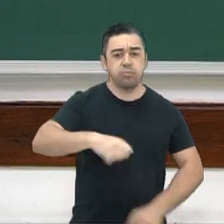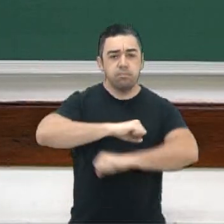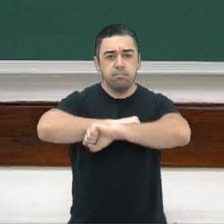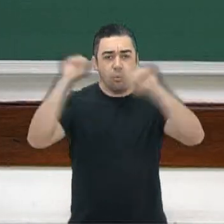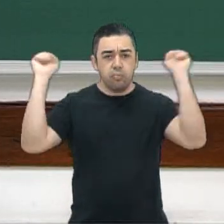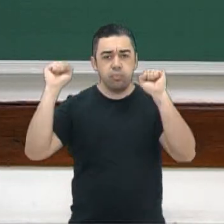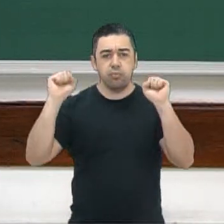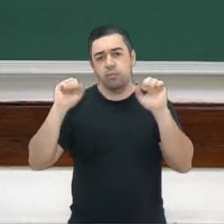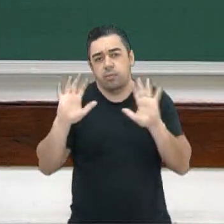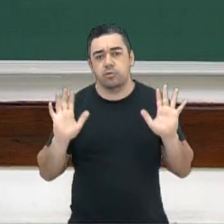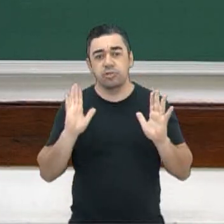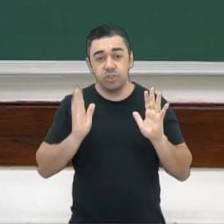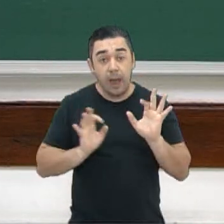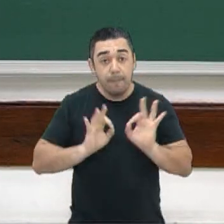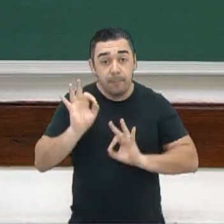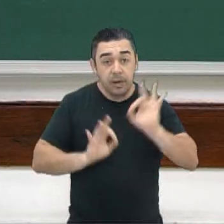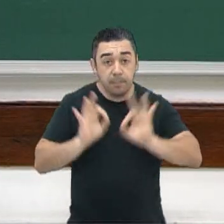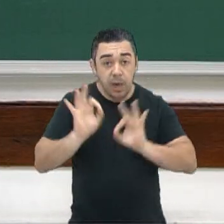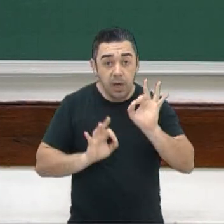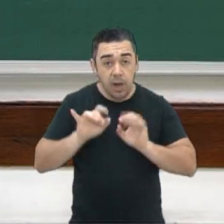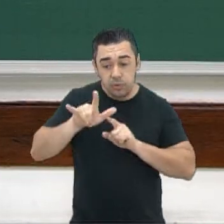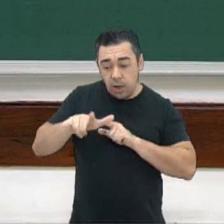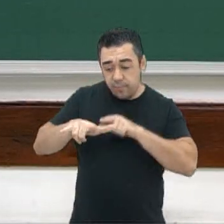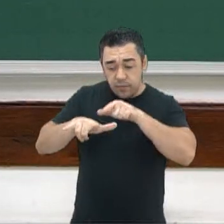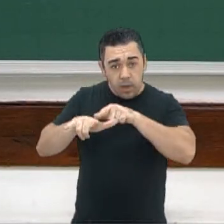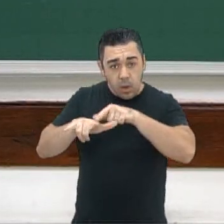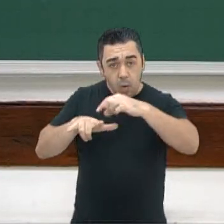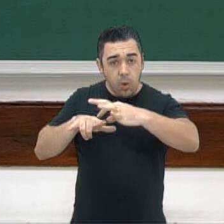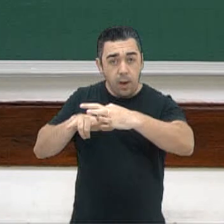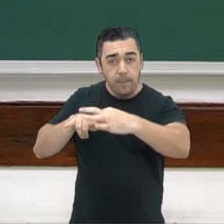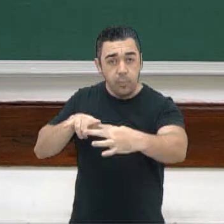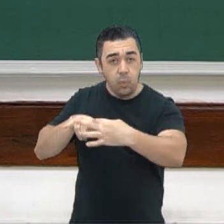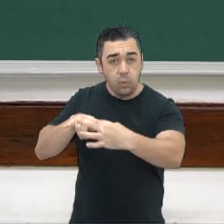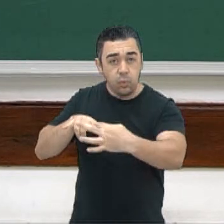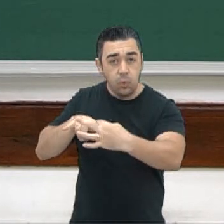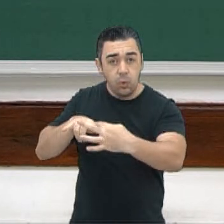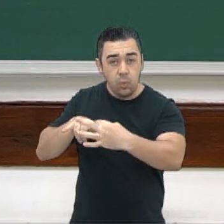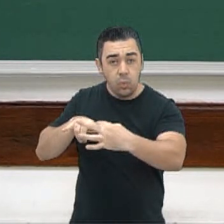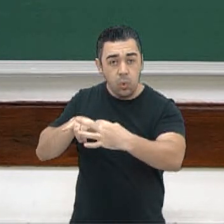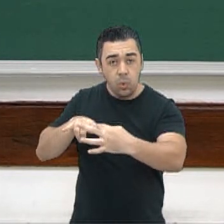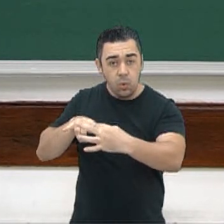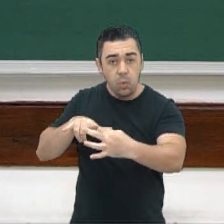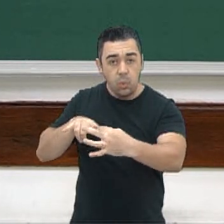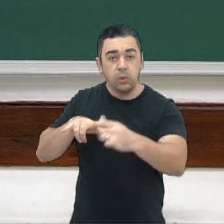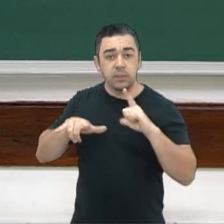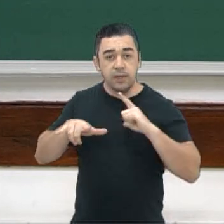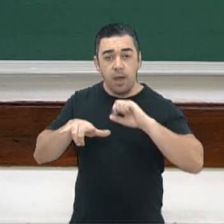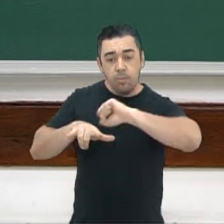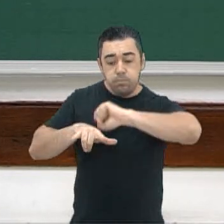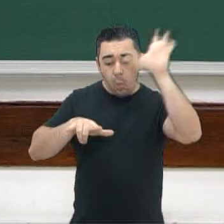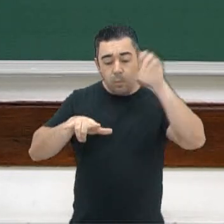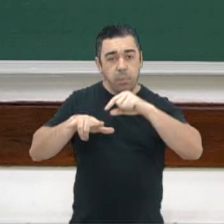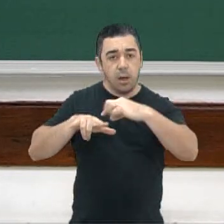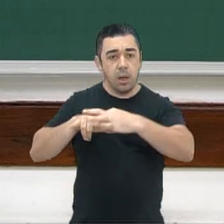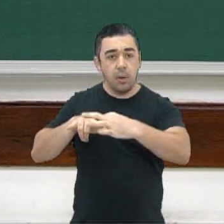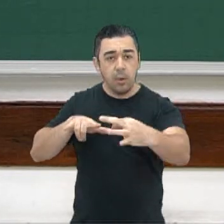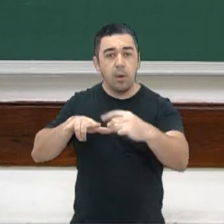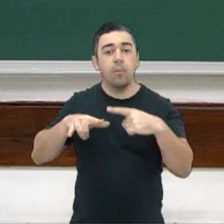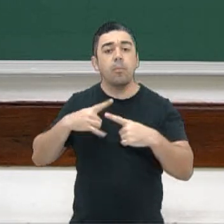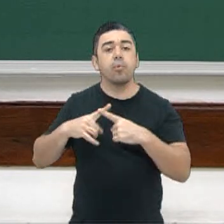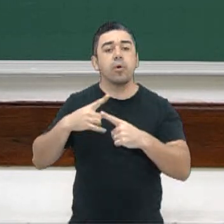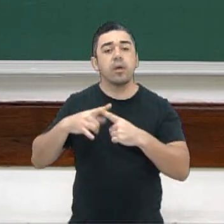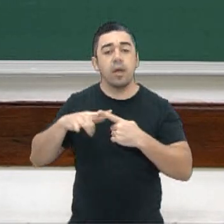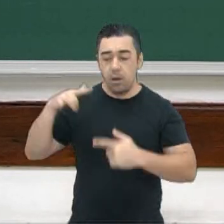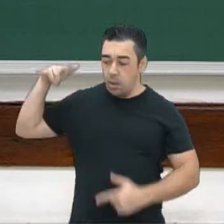de destruição, com bombas na ponta, até o formato do avião já era para atacar